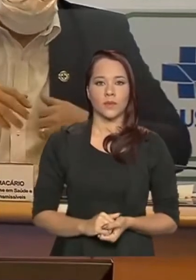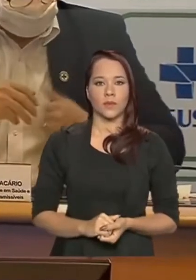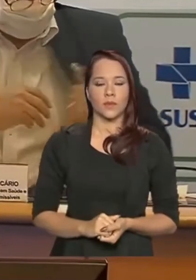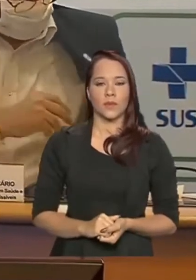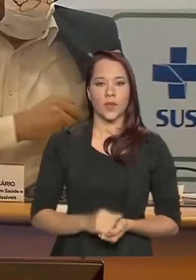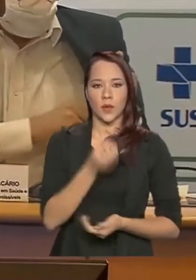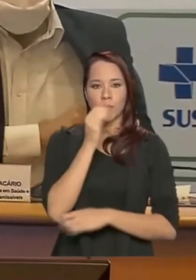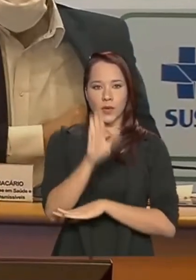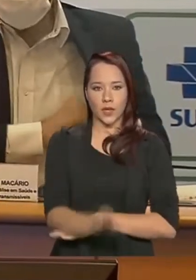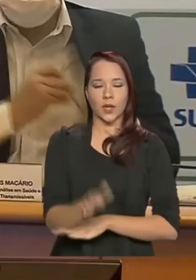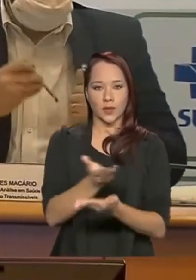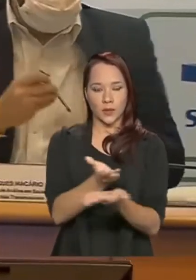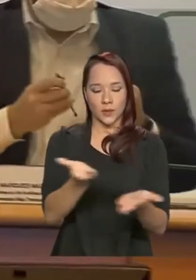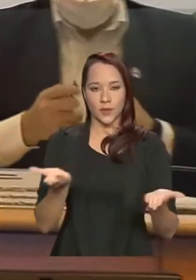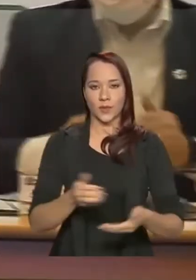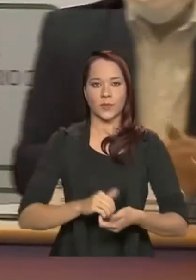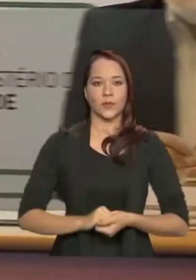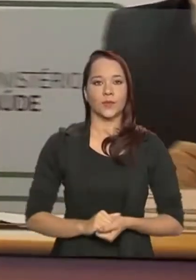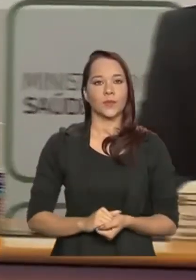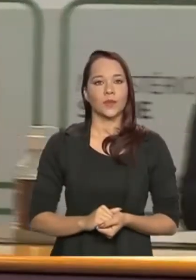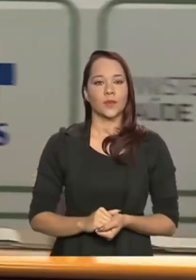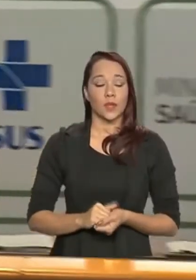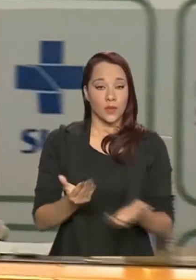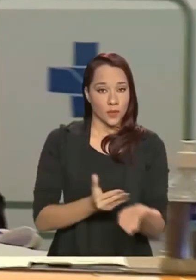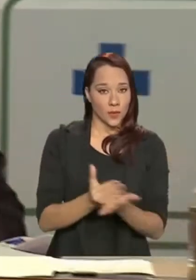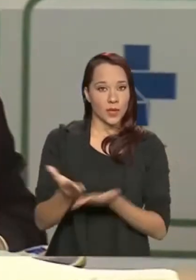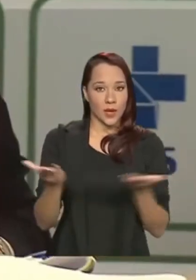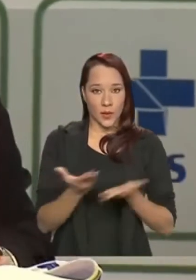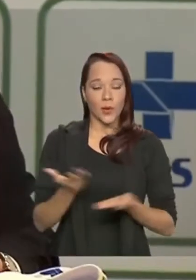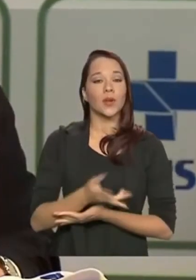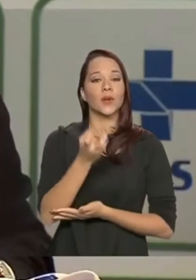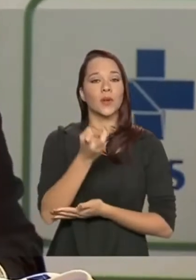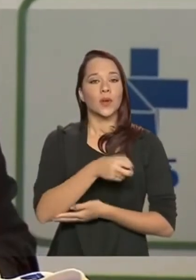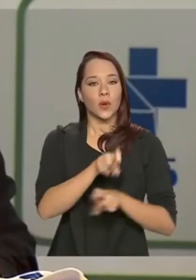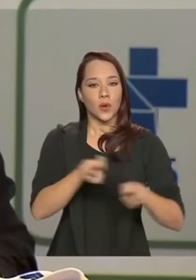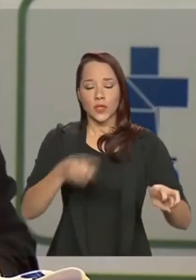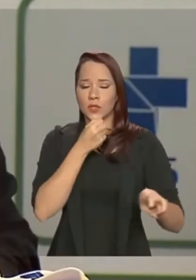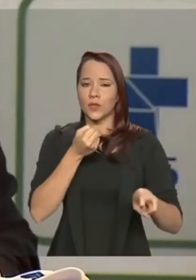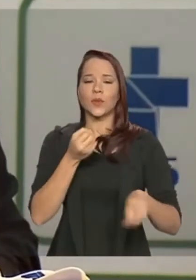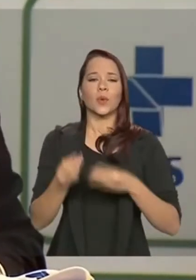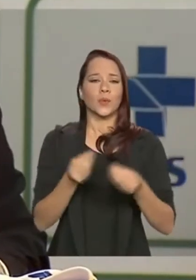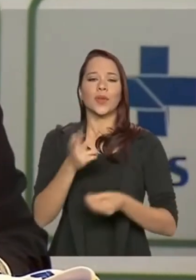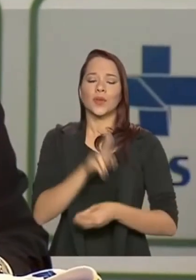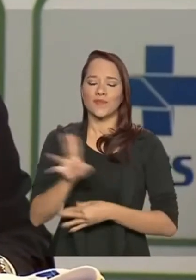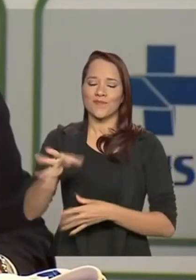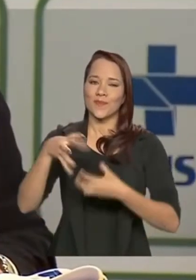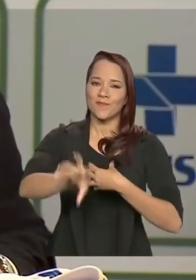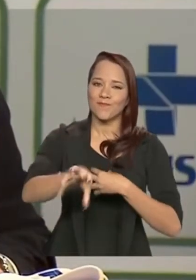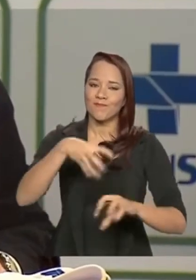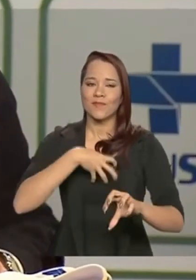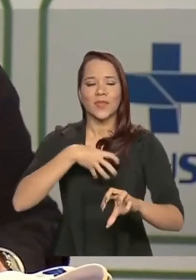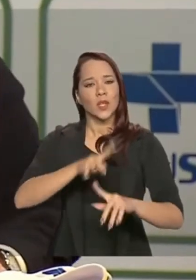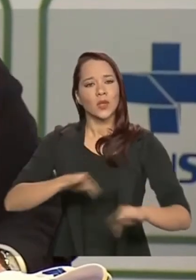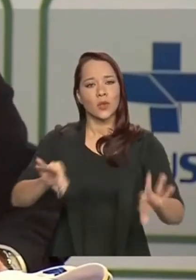Boa tarde a todos e a todas. Queremos começar a nossa coletiva em nome do governo federal, nos solidarizando com todas